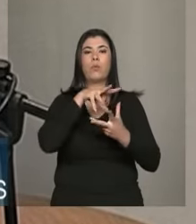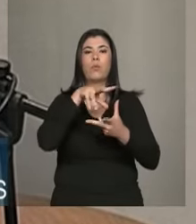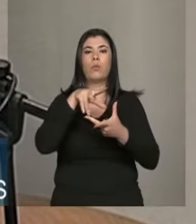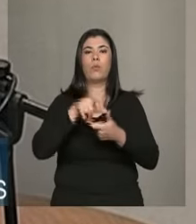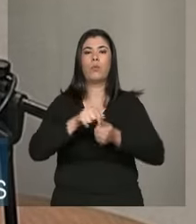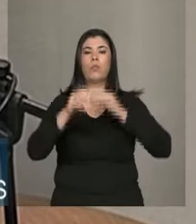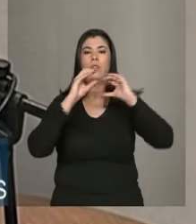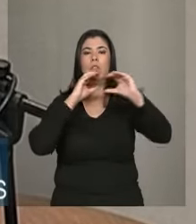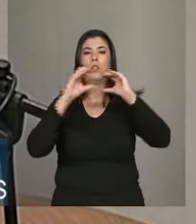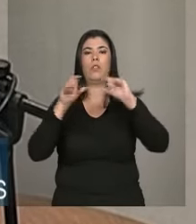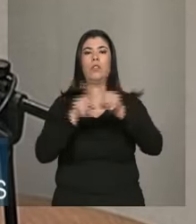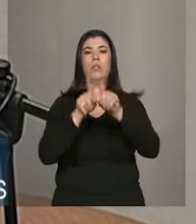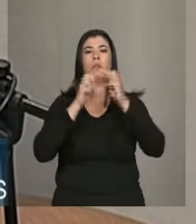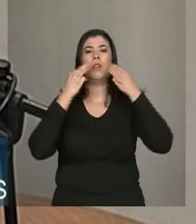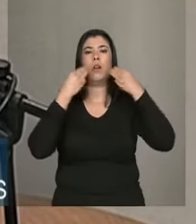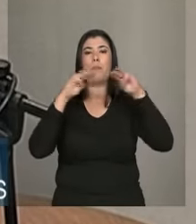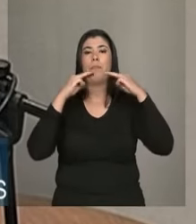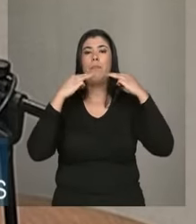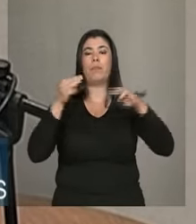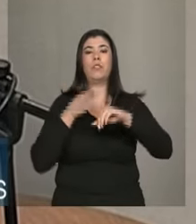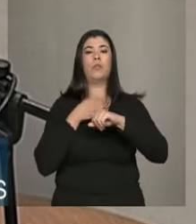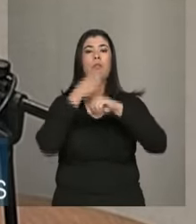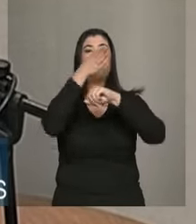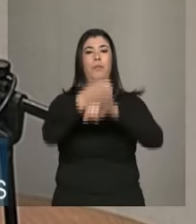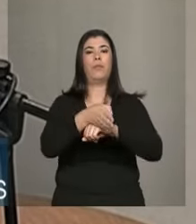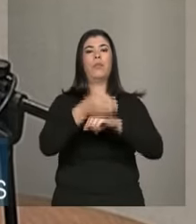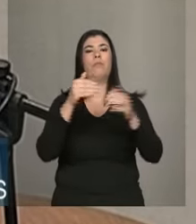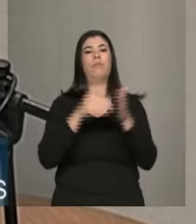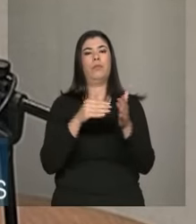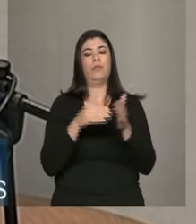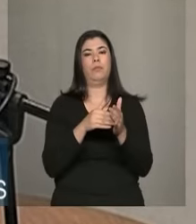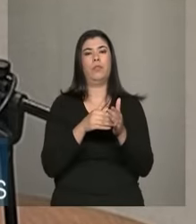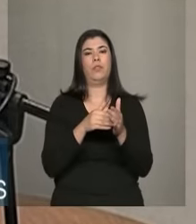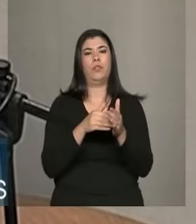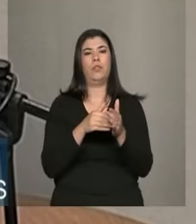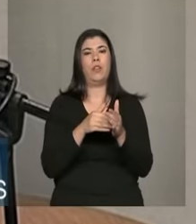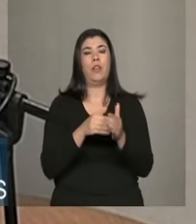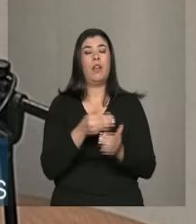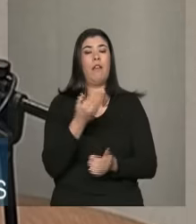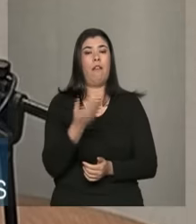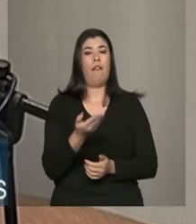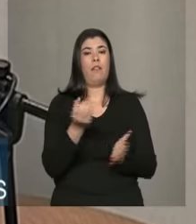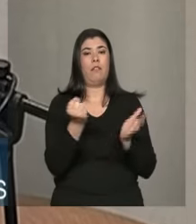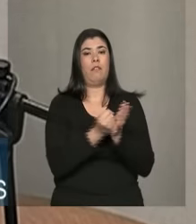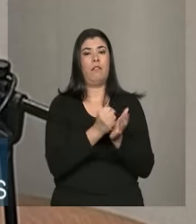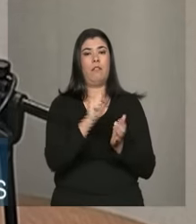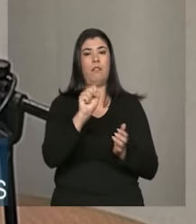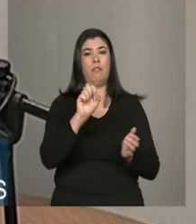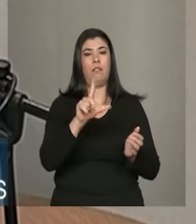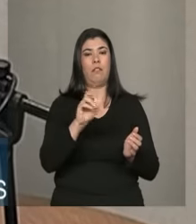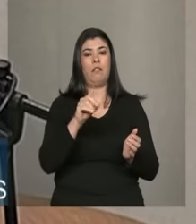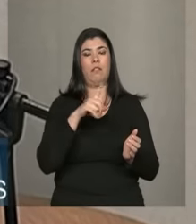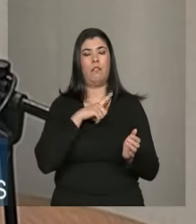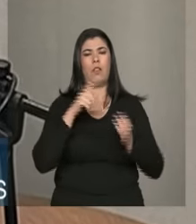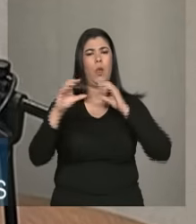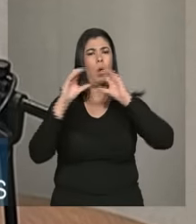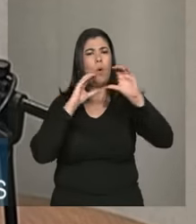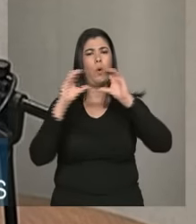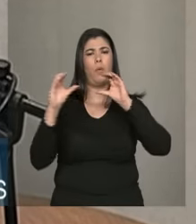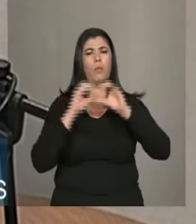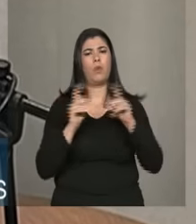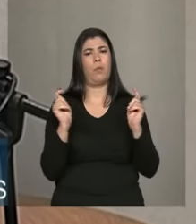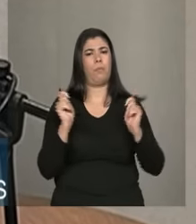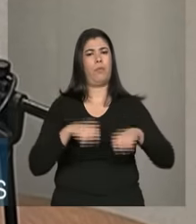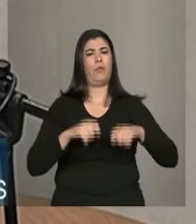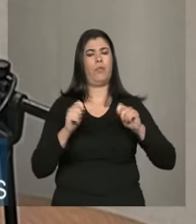e sua missão de transpor fronteiras o selo postal é veículo de comunicação com potencial